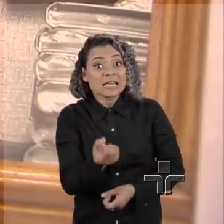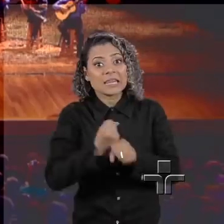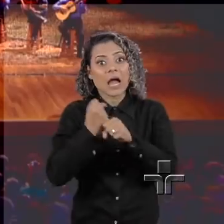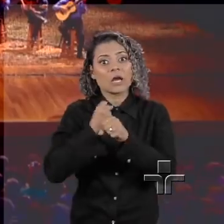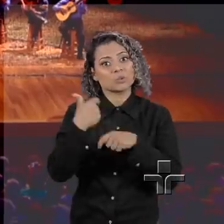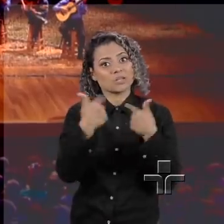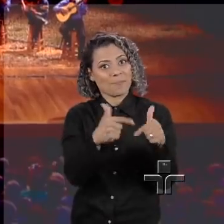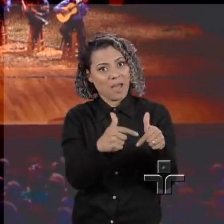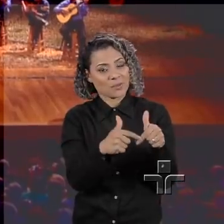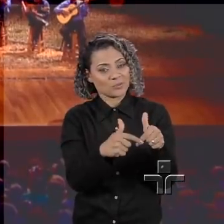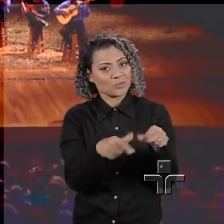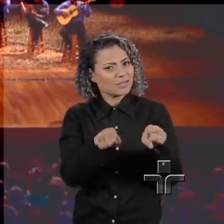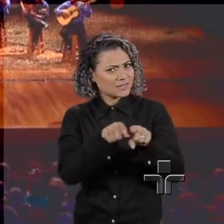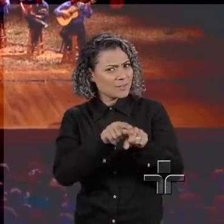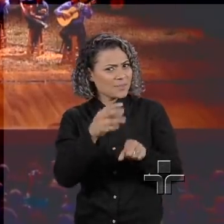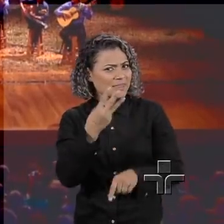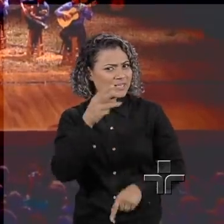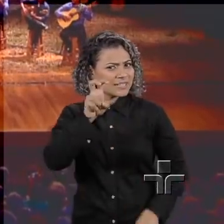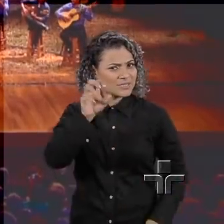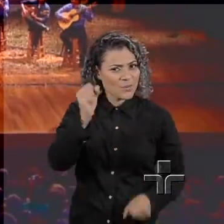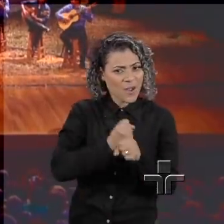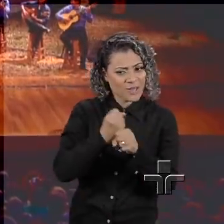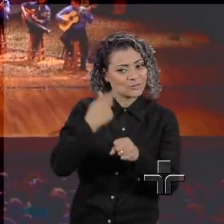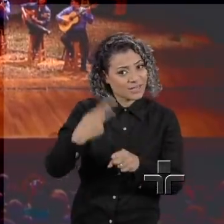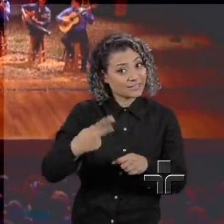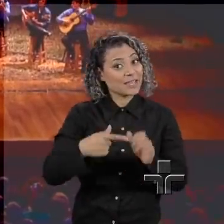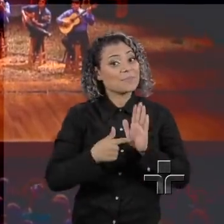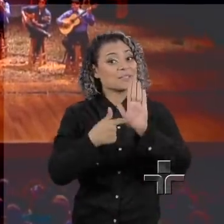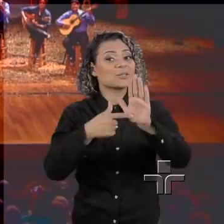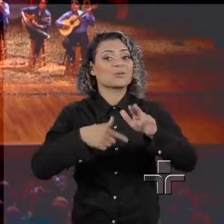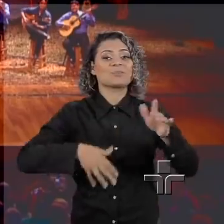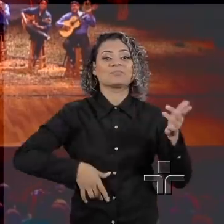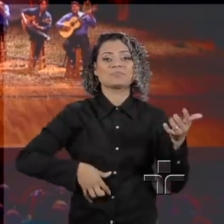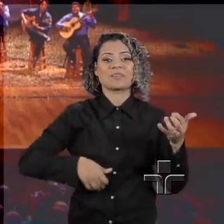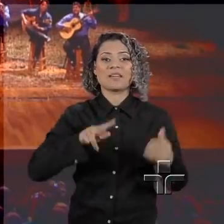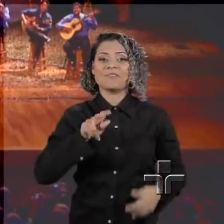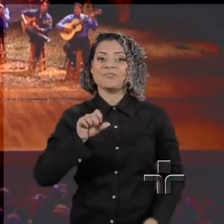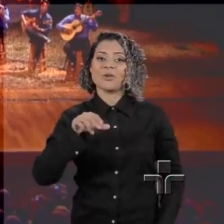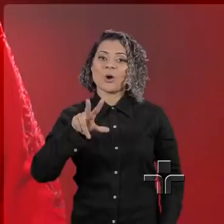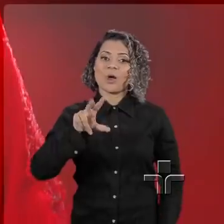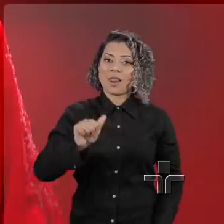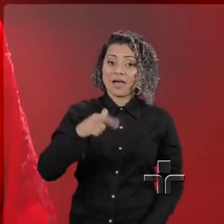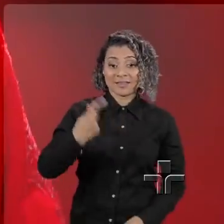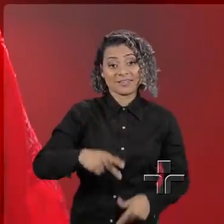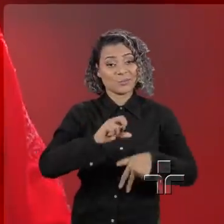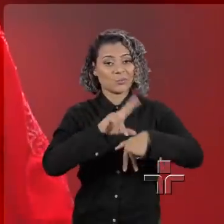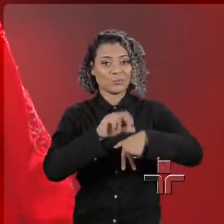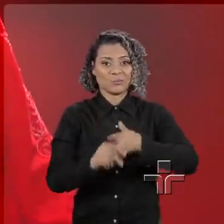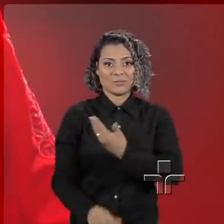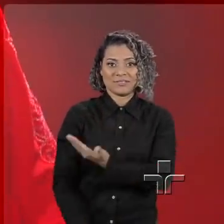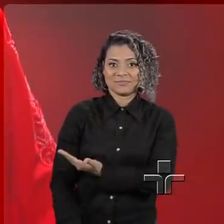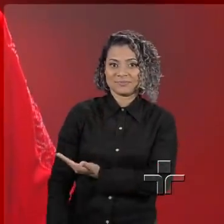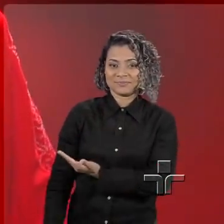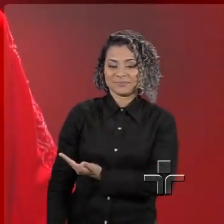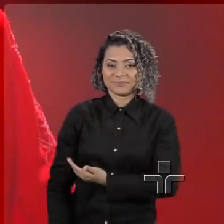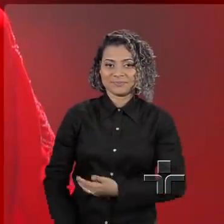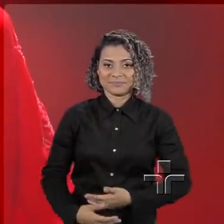Barroso, inclusive os 35 anos que apresentou o Viola Minha Viola na TV Cultura.